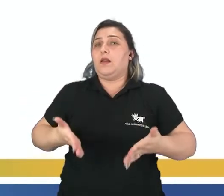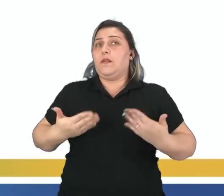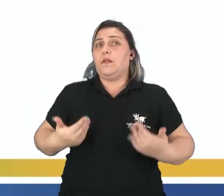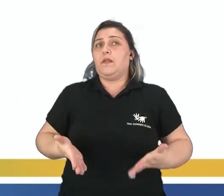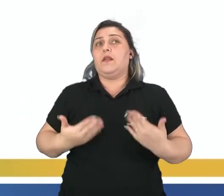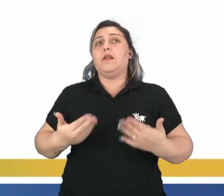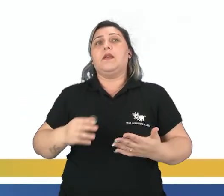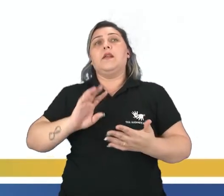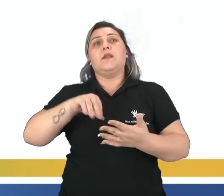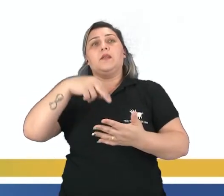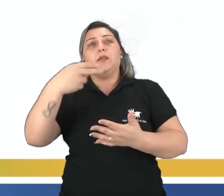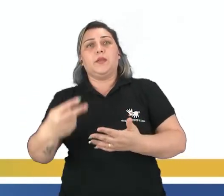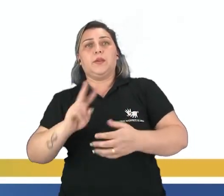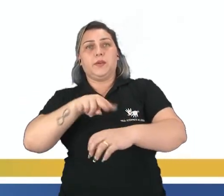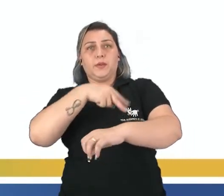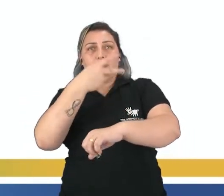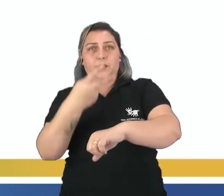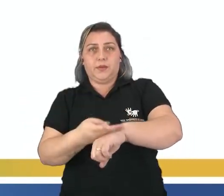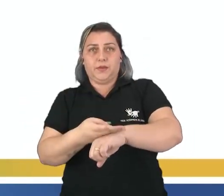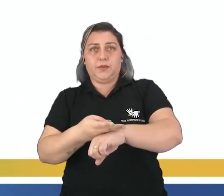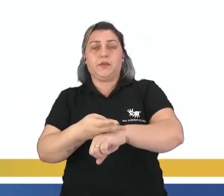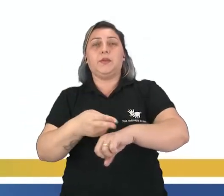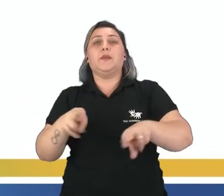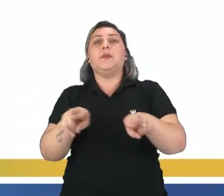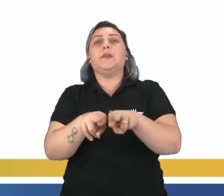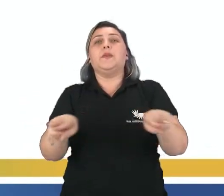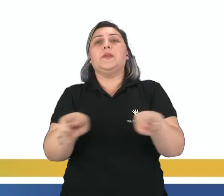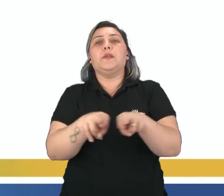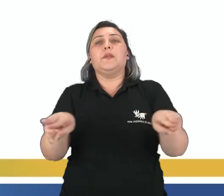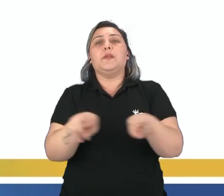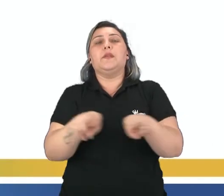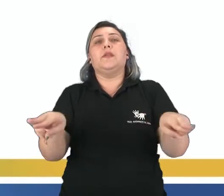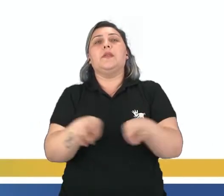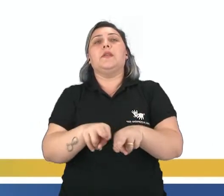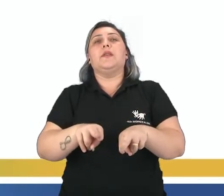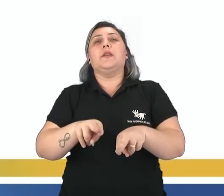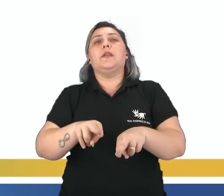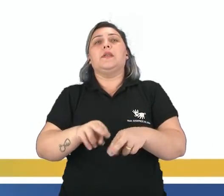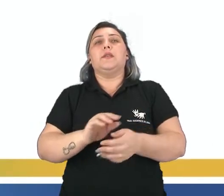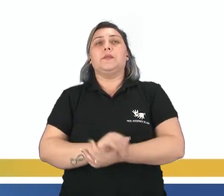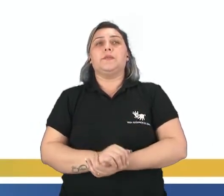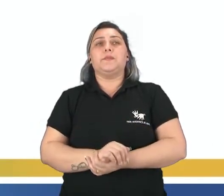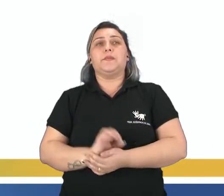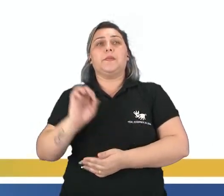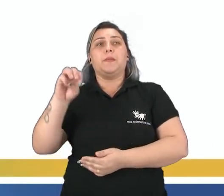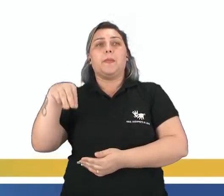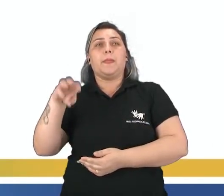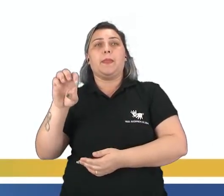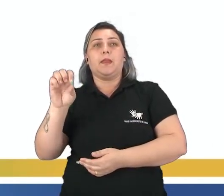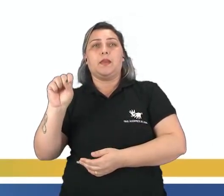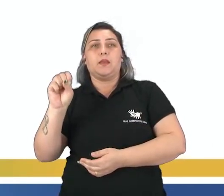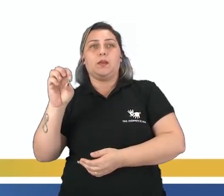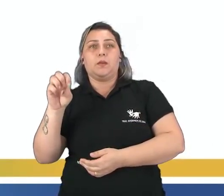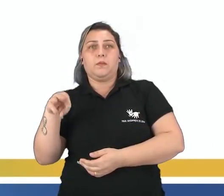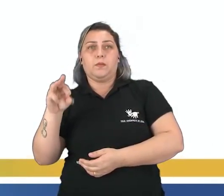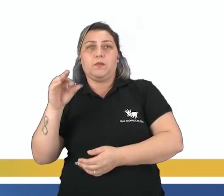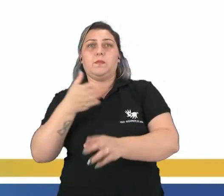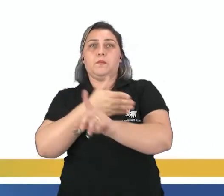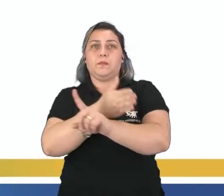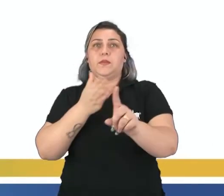as maratonas, ginásticas rítmica, nados sincronizados e outros, né? E os